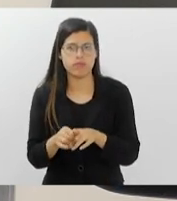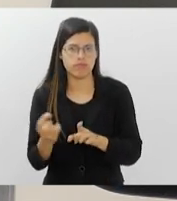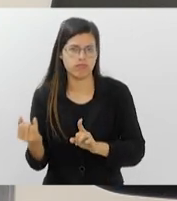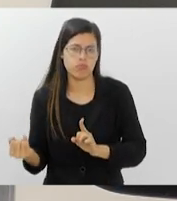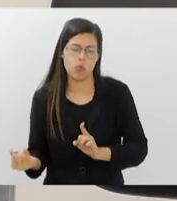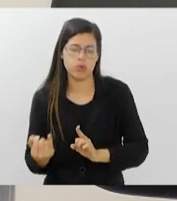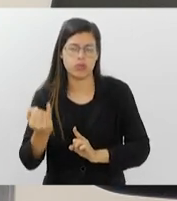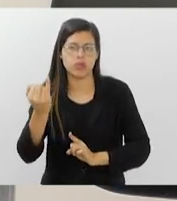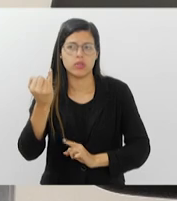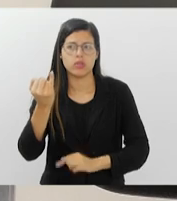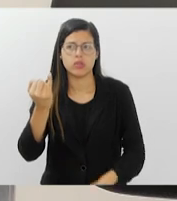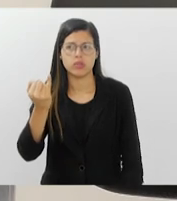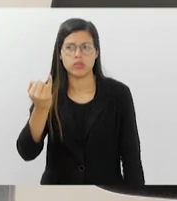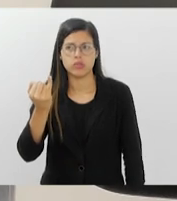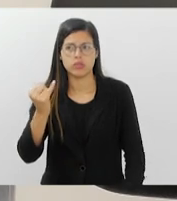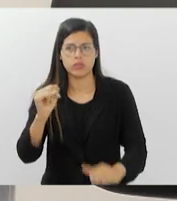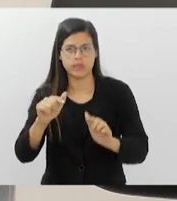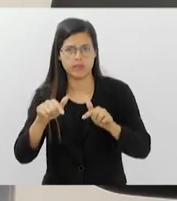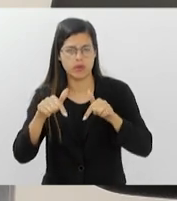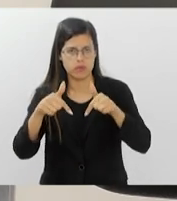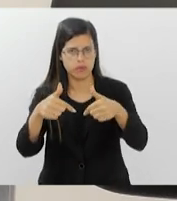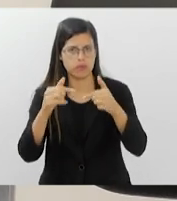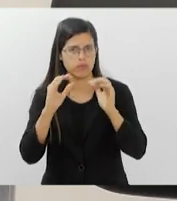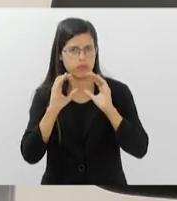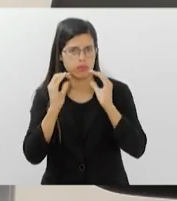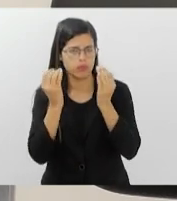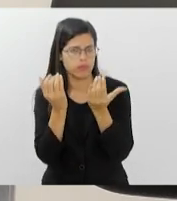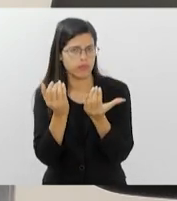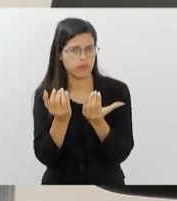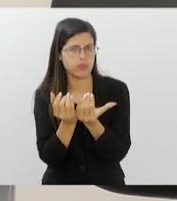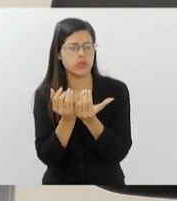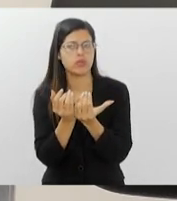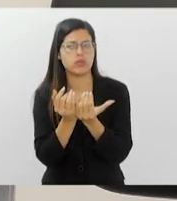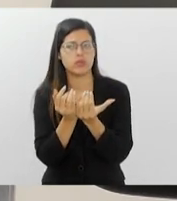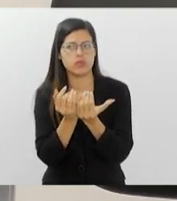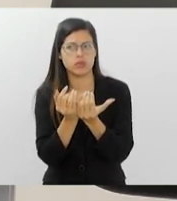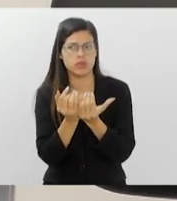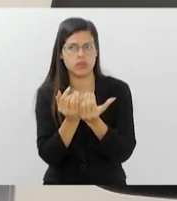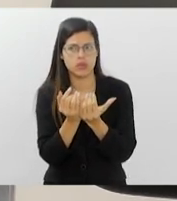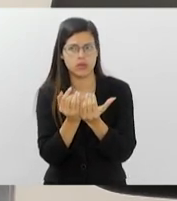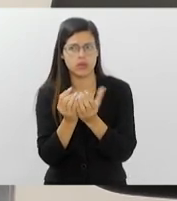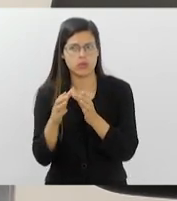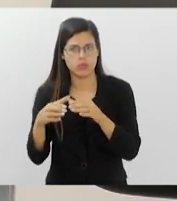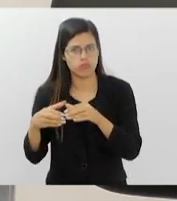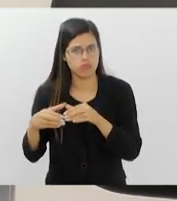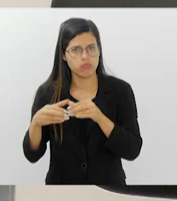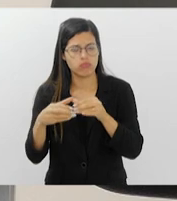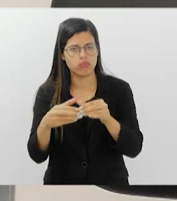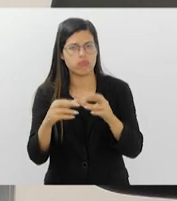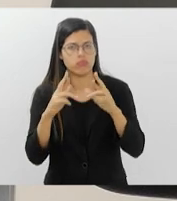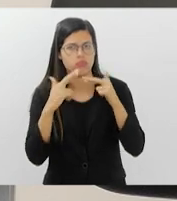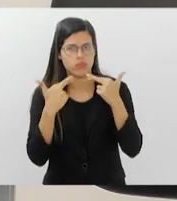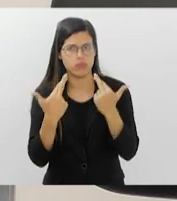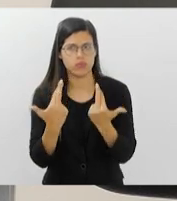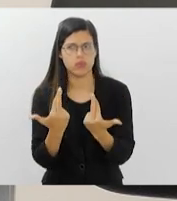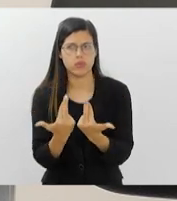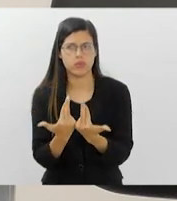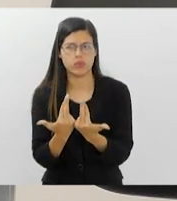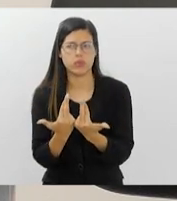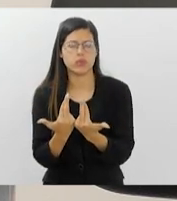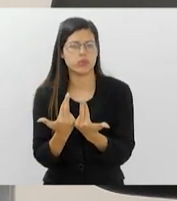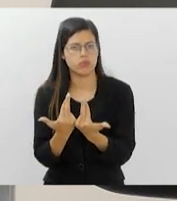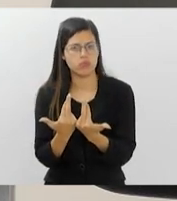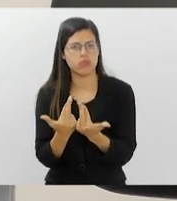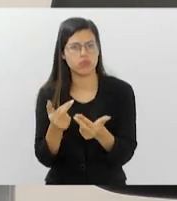que a ação Comunitária né esteja nessa frente de batalha esteja reunida né em